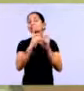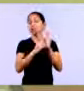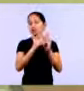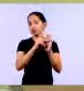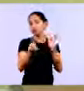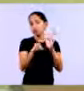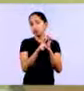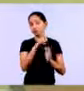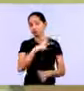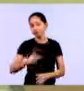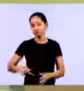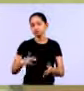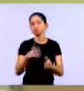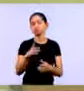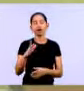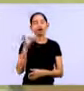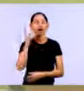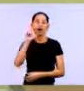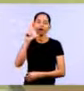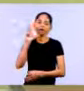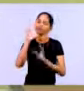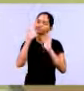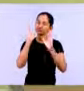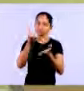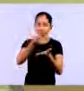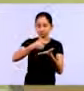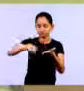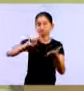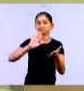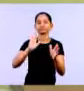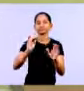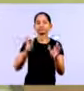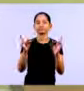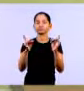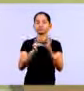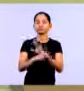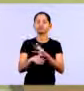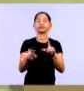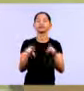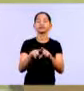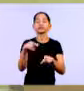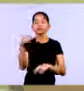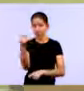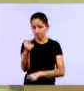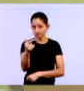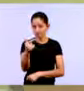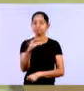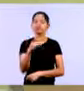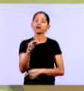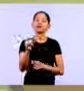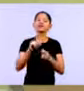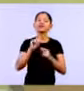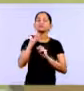presidencial. Então, é a presidente da República que vai emanar um decreto. E segundo que eles servem para controlar